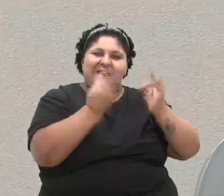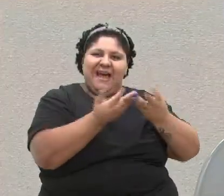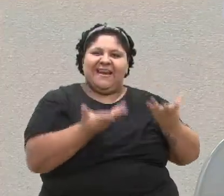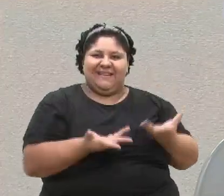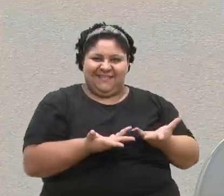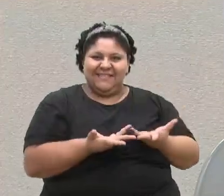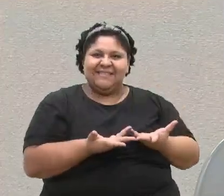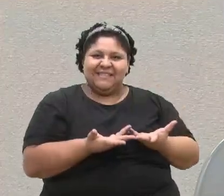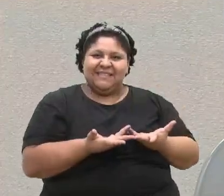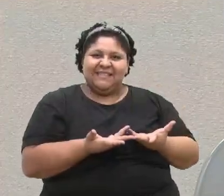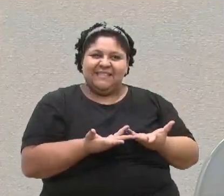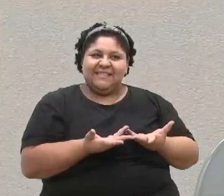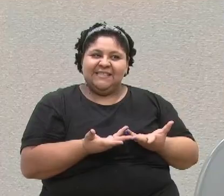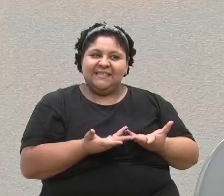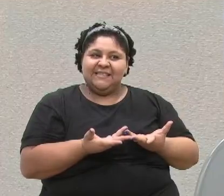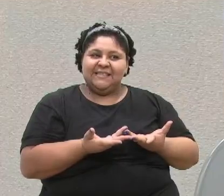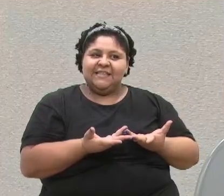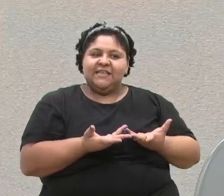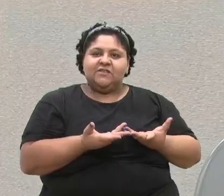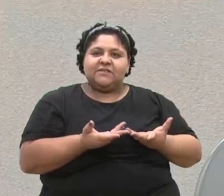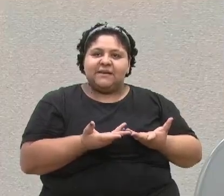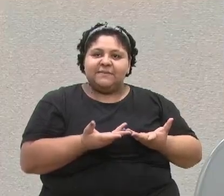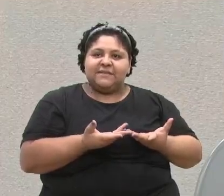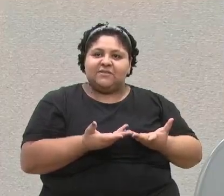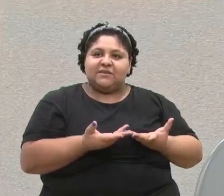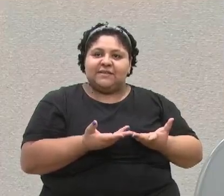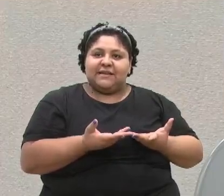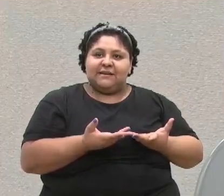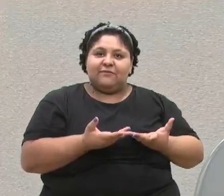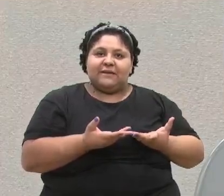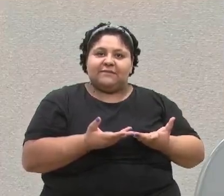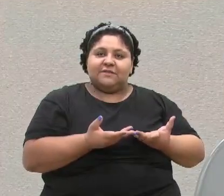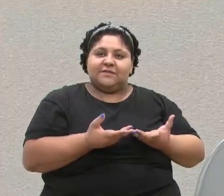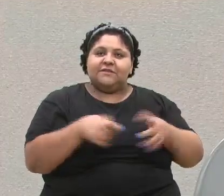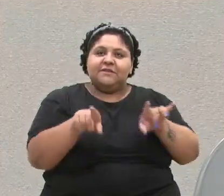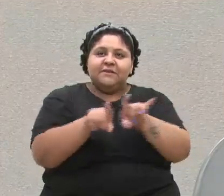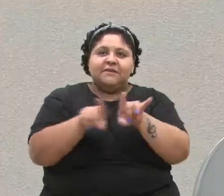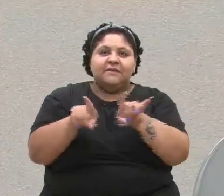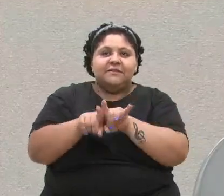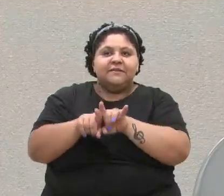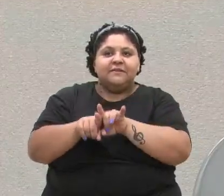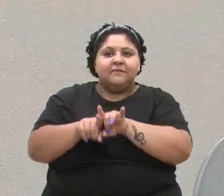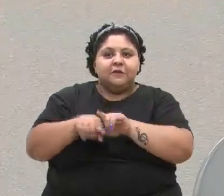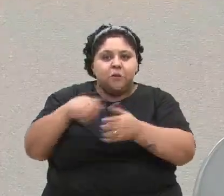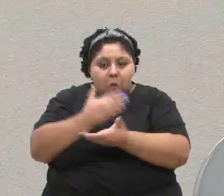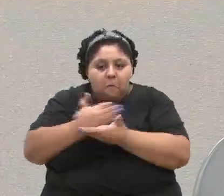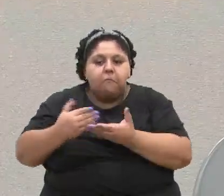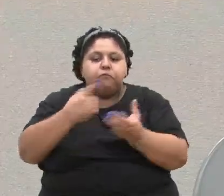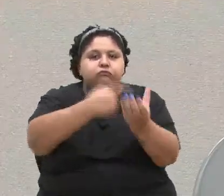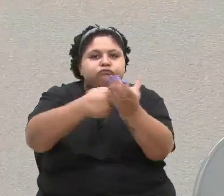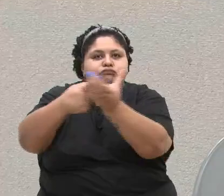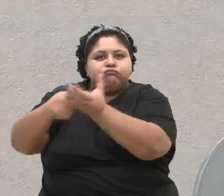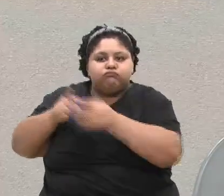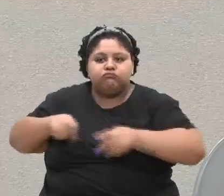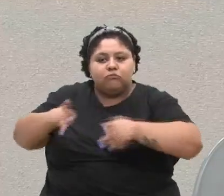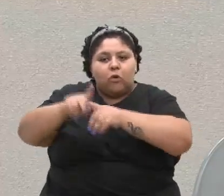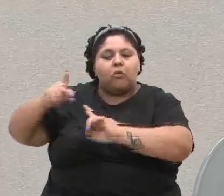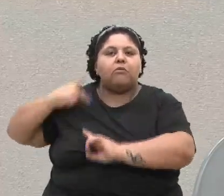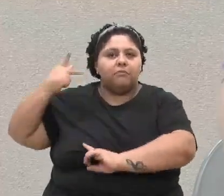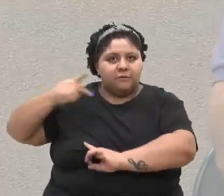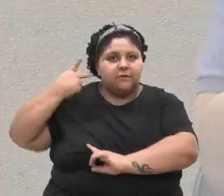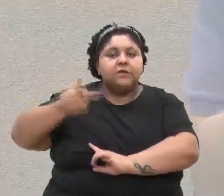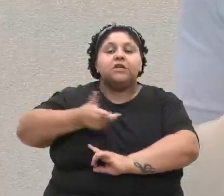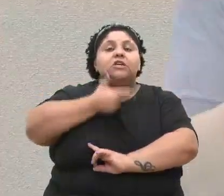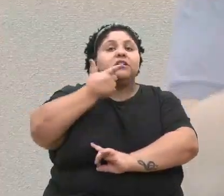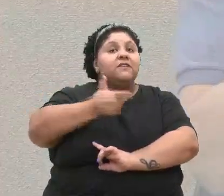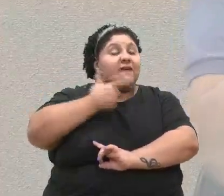familiar. E ele me emocionou bastante, porque a gente tem que cada vez mais assumir esses compromissos públicos e políticos e falar